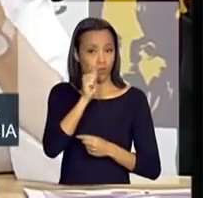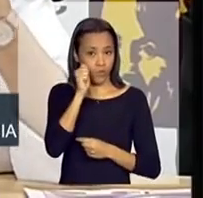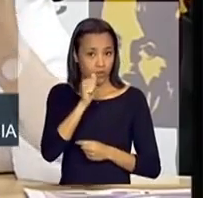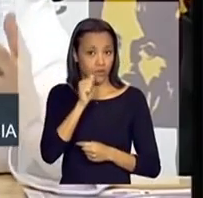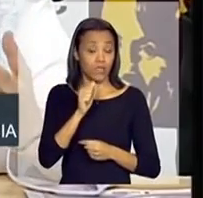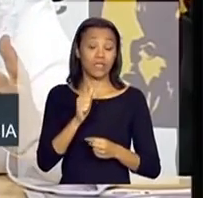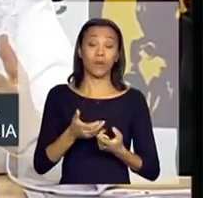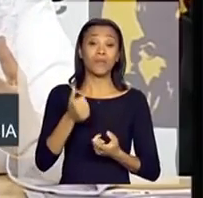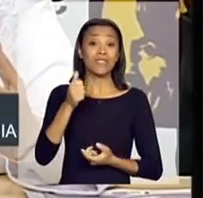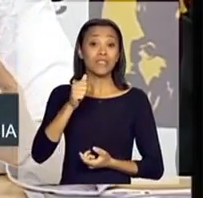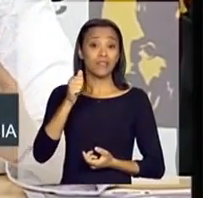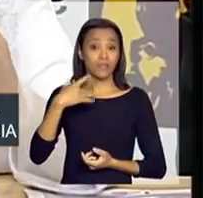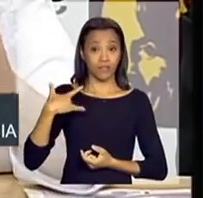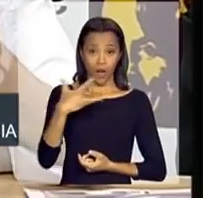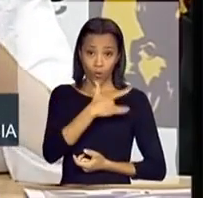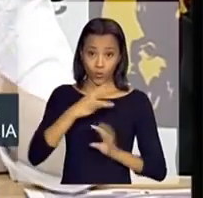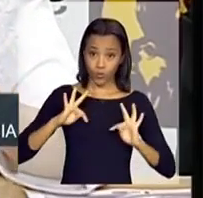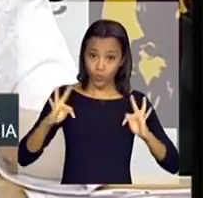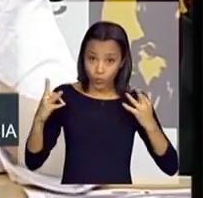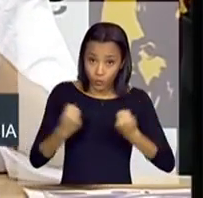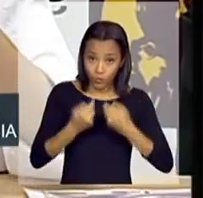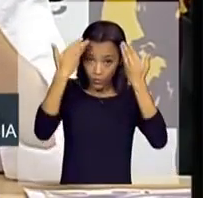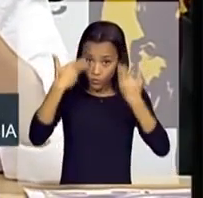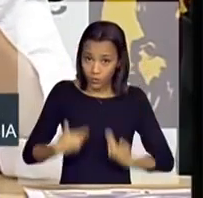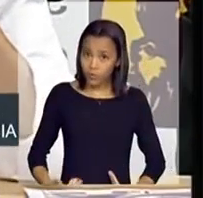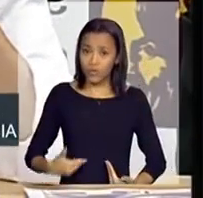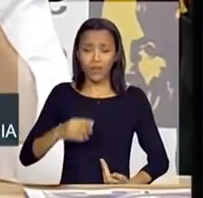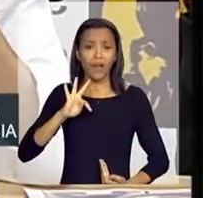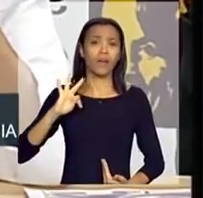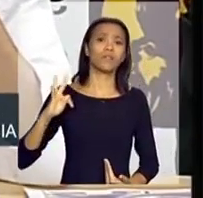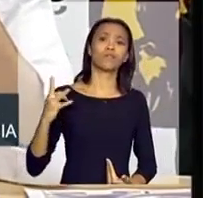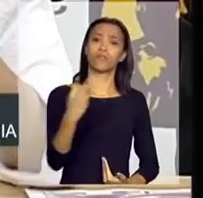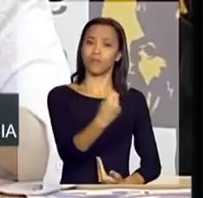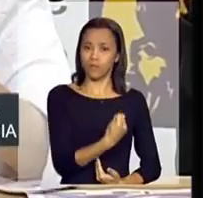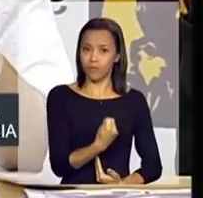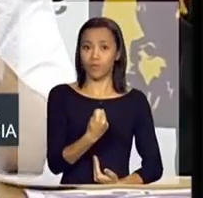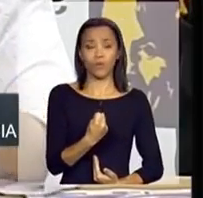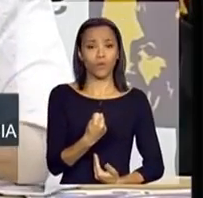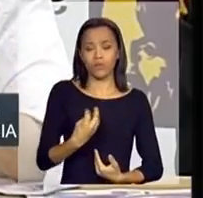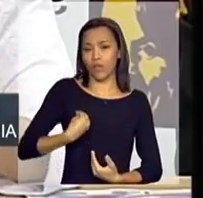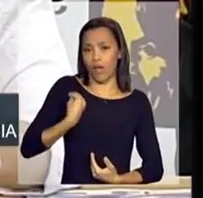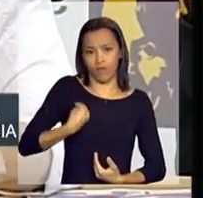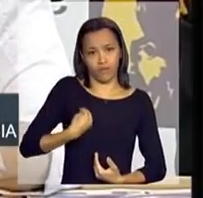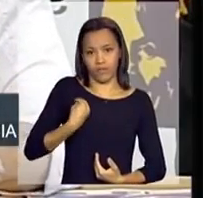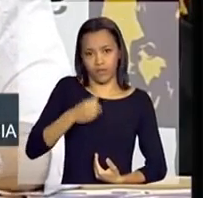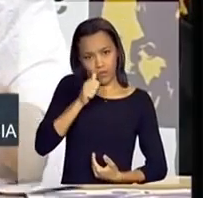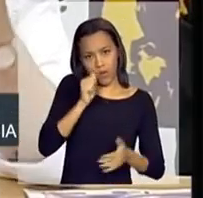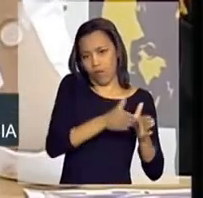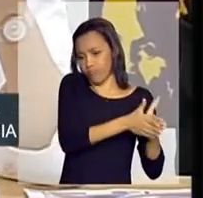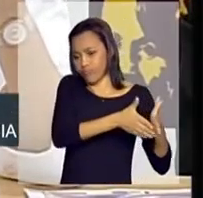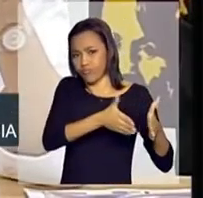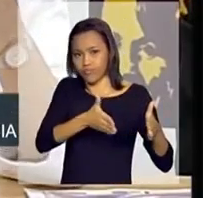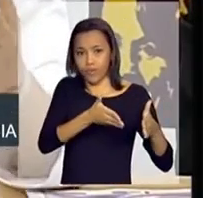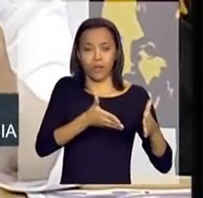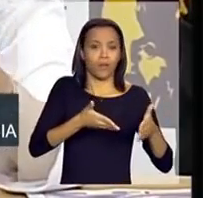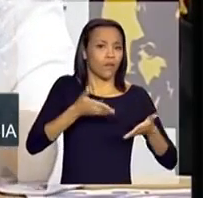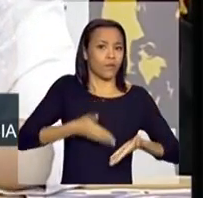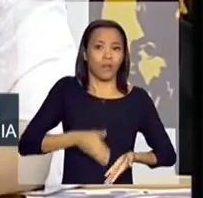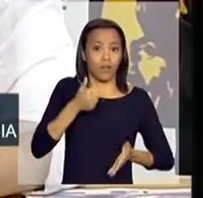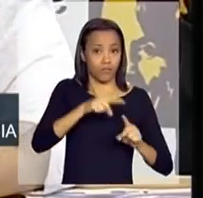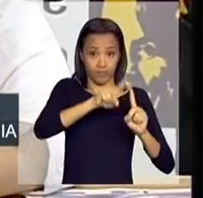Saúde integral diz respeito a todos os ciclos da vida da mulher. O ciclo